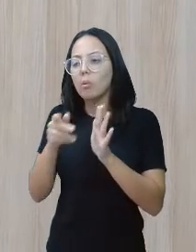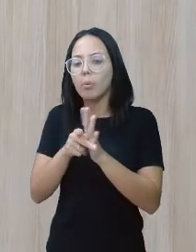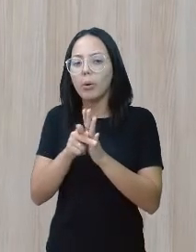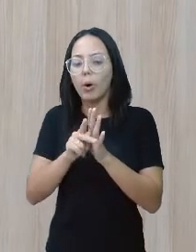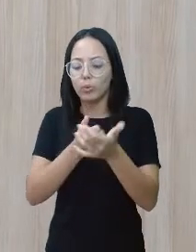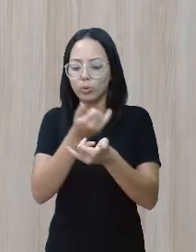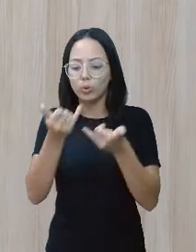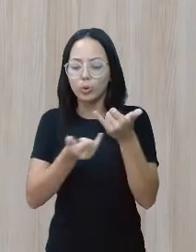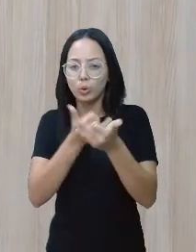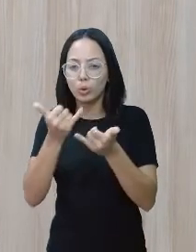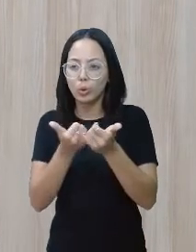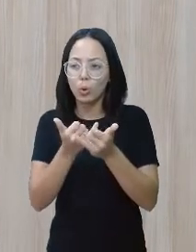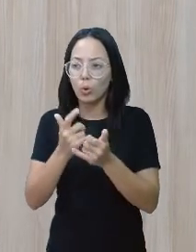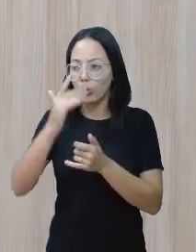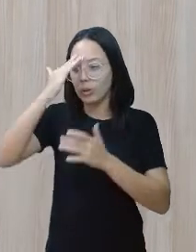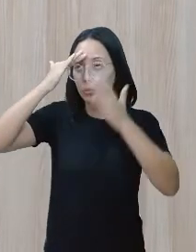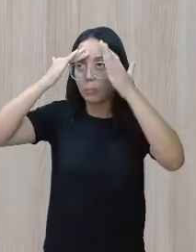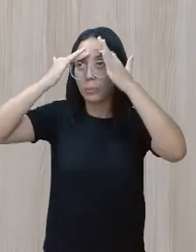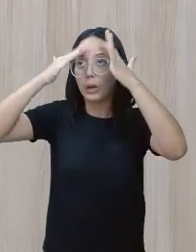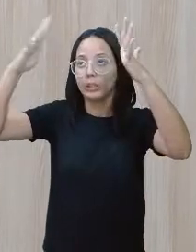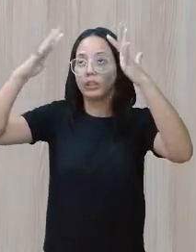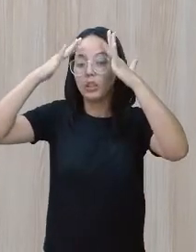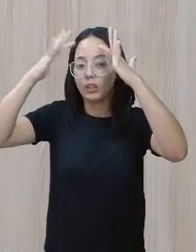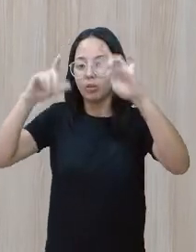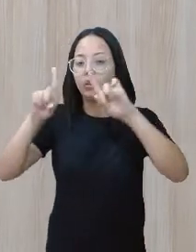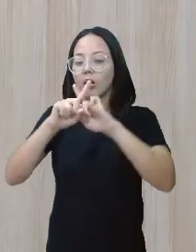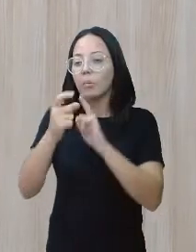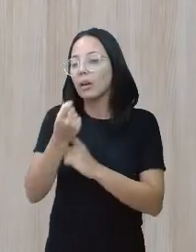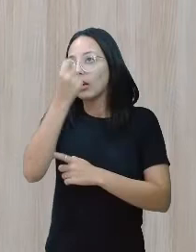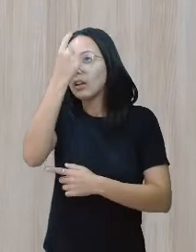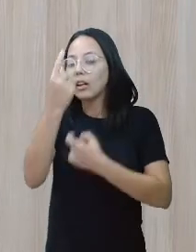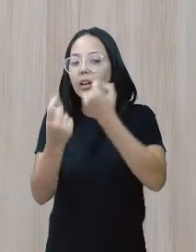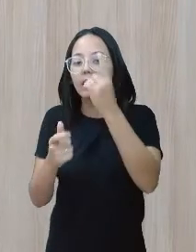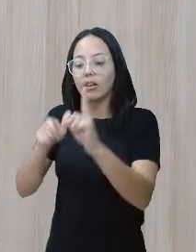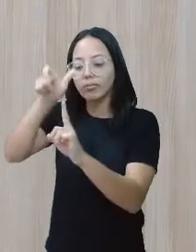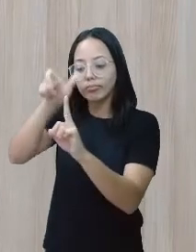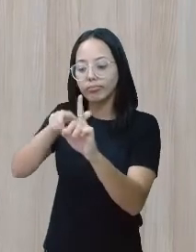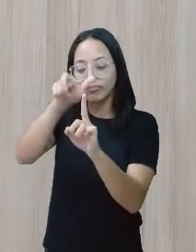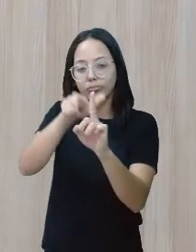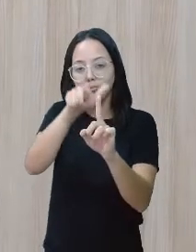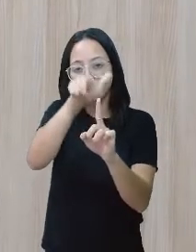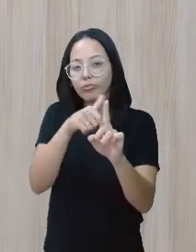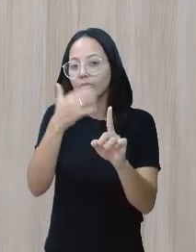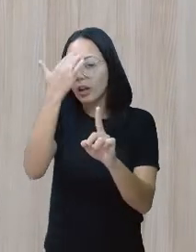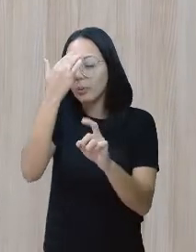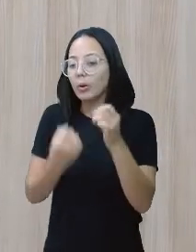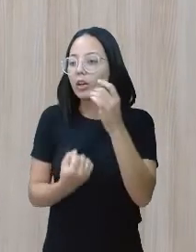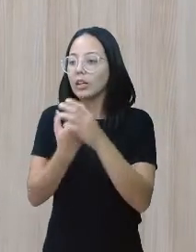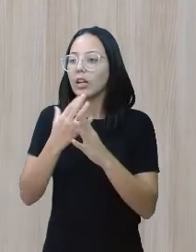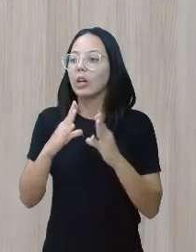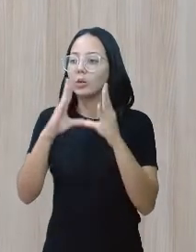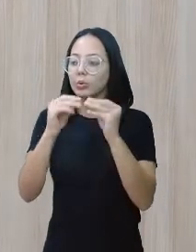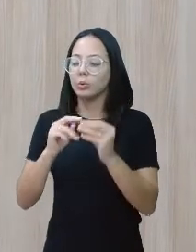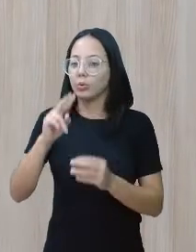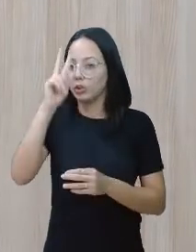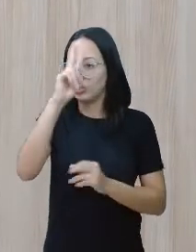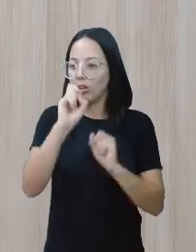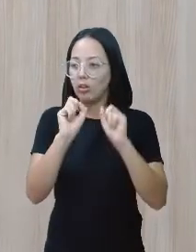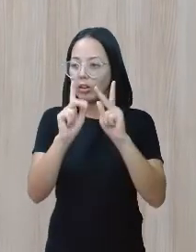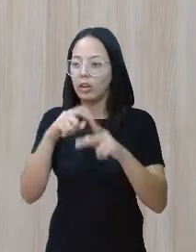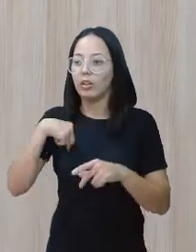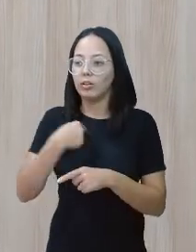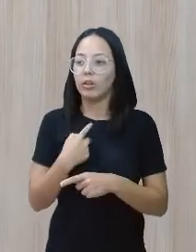tabuleiro imaginativos, né? Em que se cria uma personagem nova, se cria todo um roteiro, toda uma história. A gente